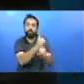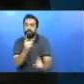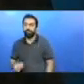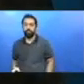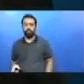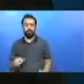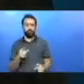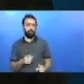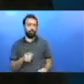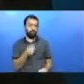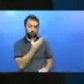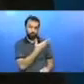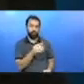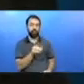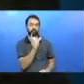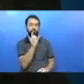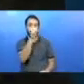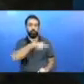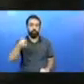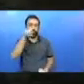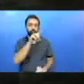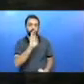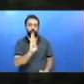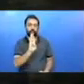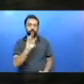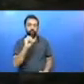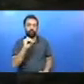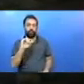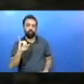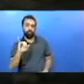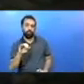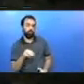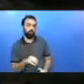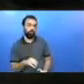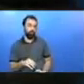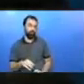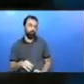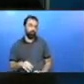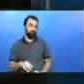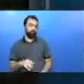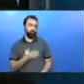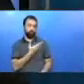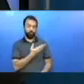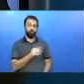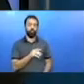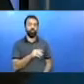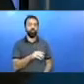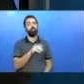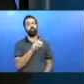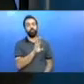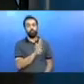Aqui no boi, da festa do boi, podem circular. E vamos ver os nomes das festas que aparecem a palavrinha boi, olhem. Bumba